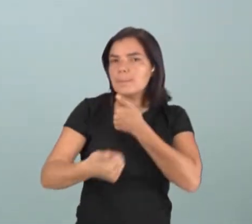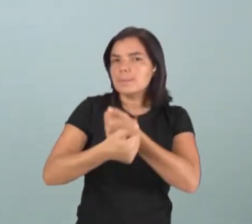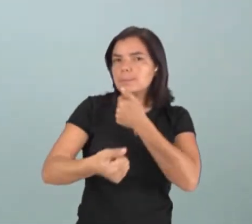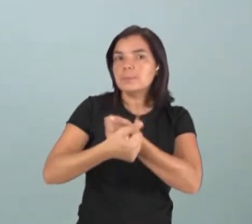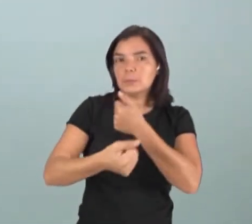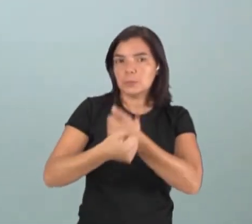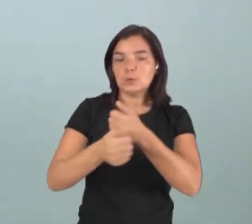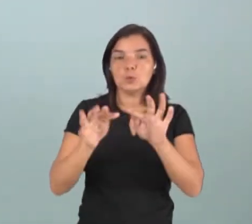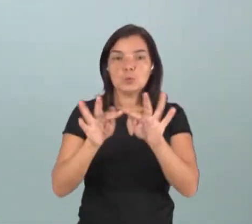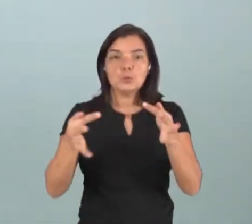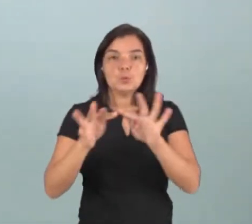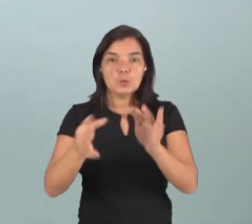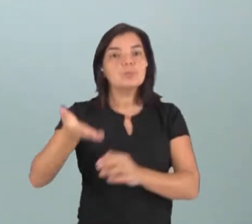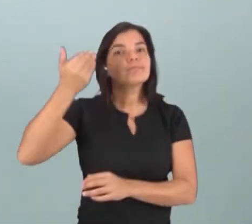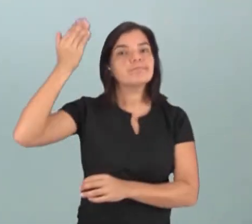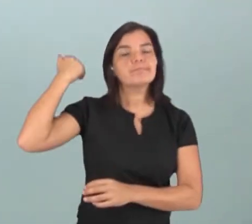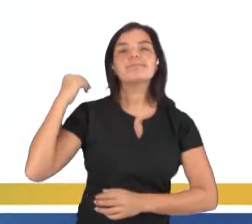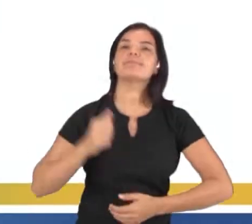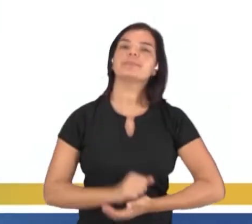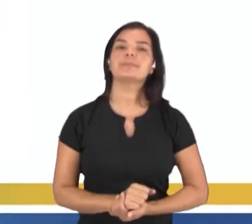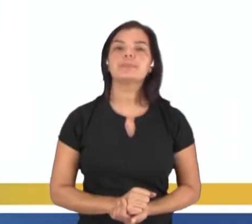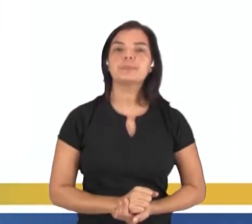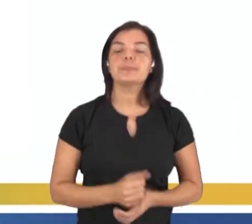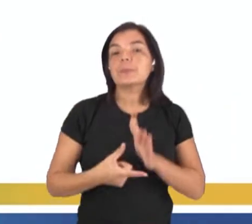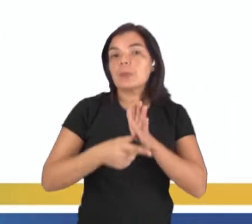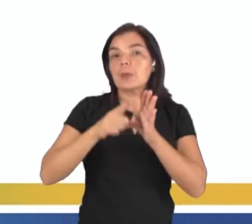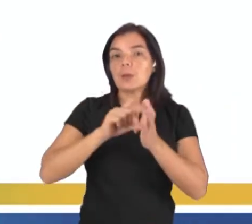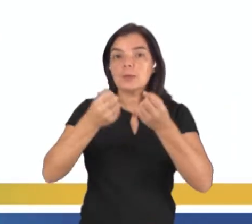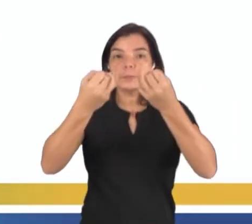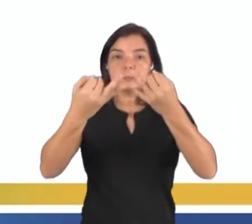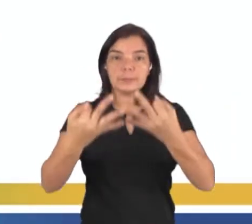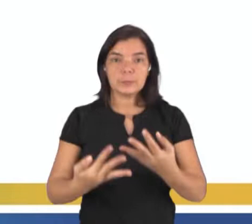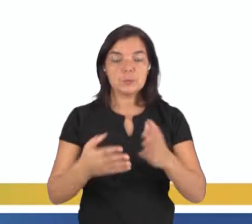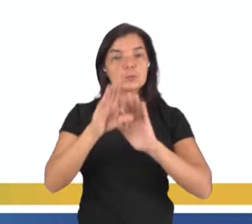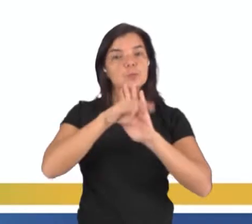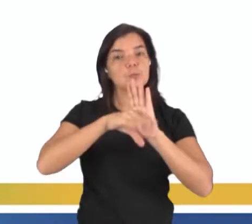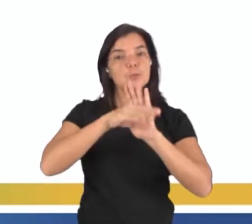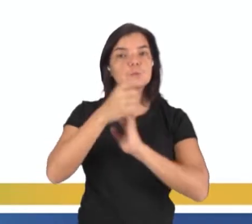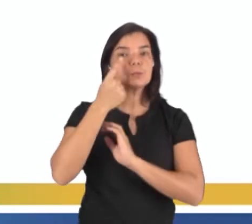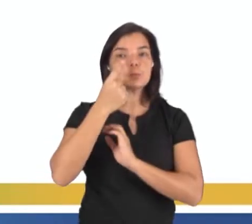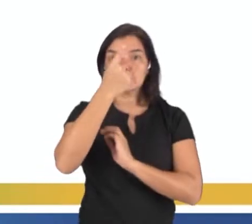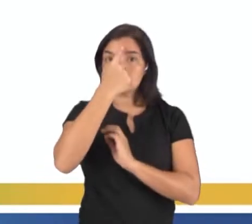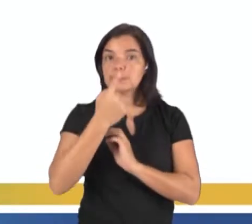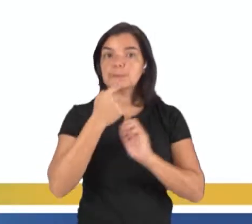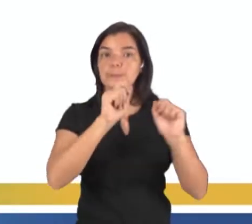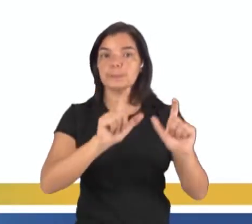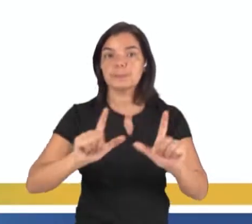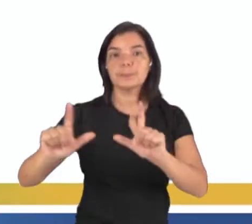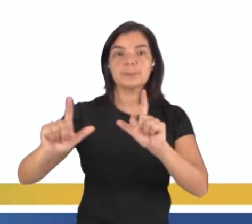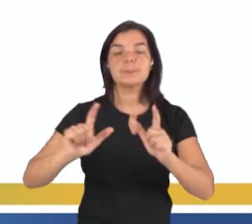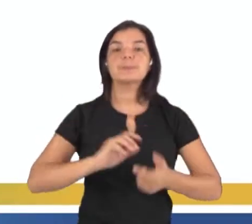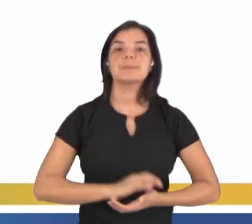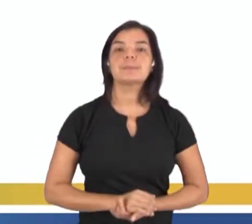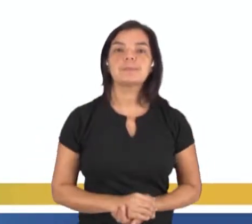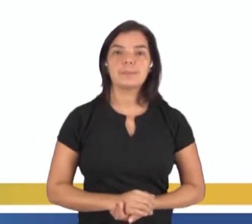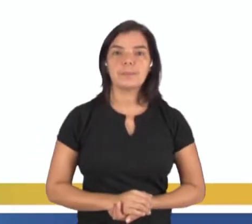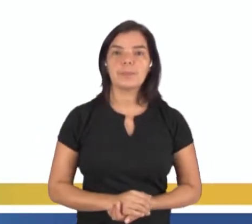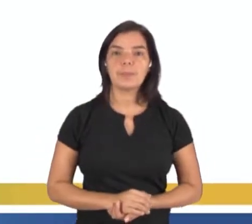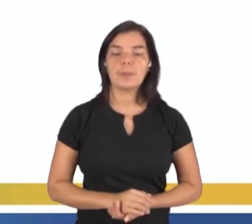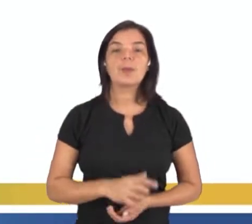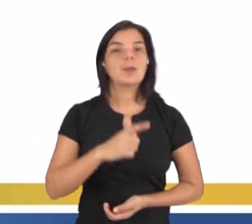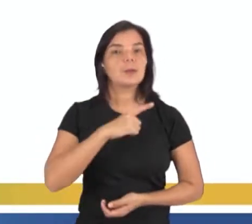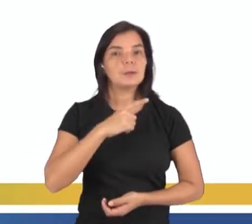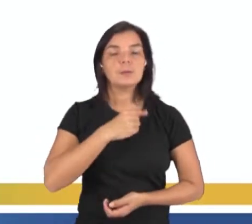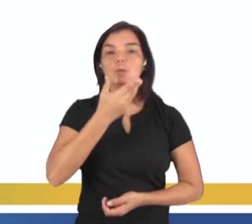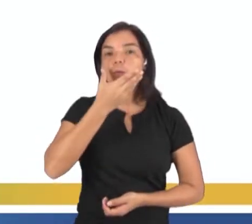próximo do simple past. Vamos lá? Então, antes da gente iniciar com o conteúdo, observem a imagem que está aparecendo aí para vocês. Nós